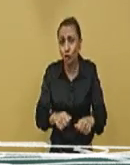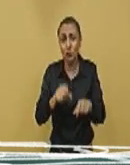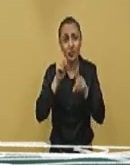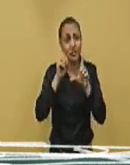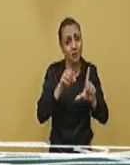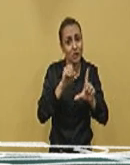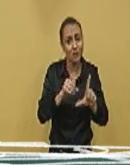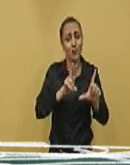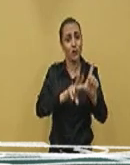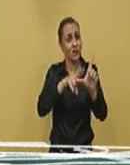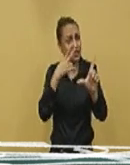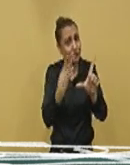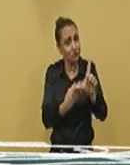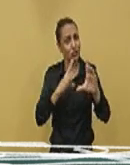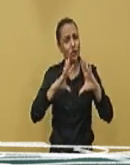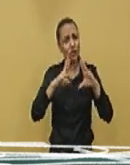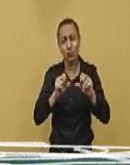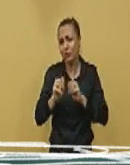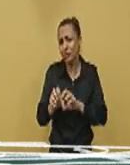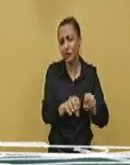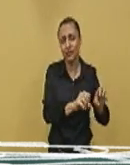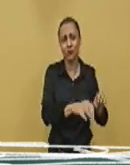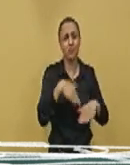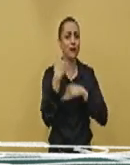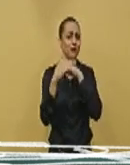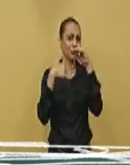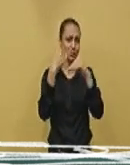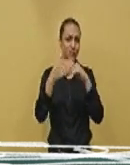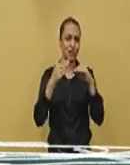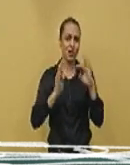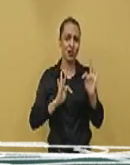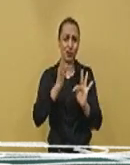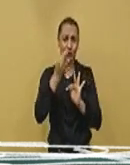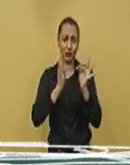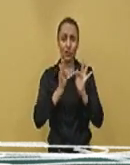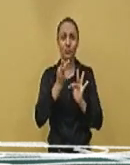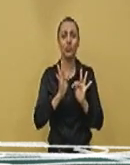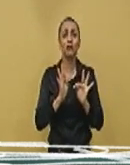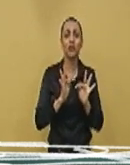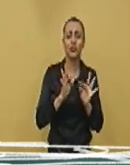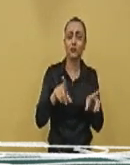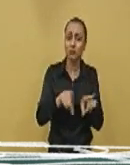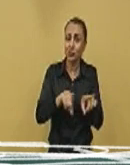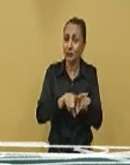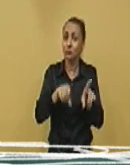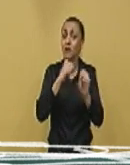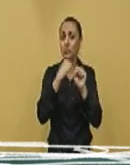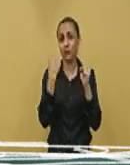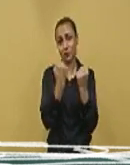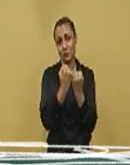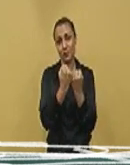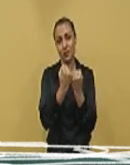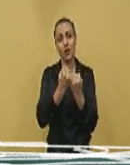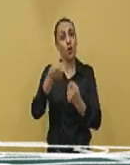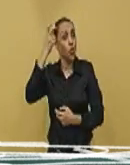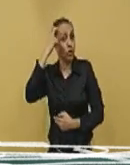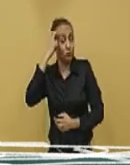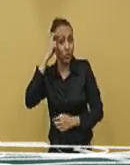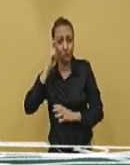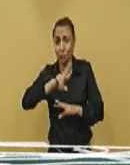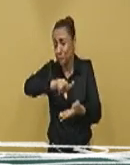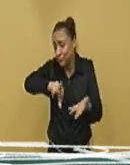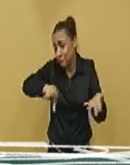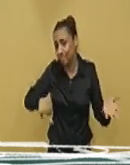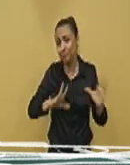no bacharelado, para que a gente consiga desenvolver tecnologicamente, mas socialmente, culturalmente, enfim,